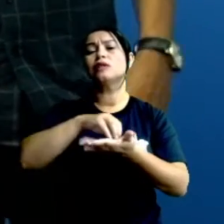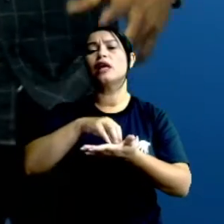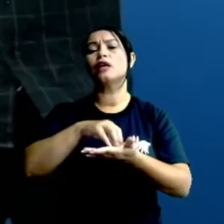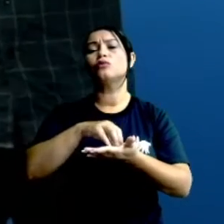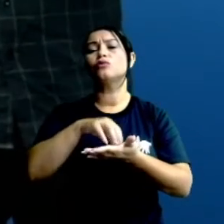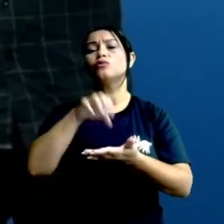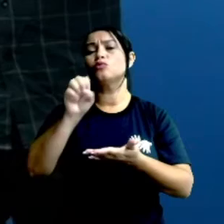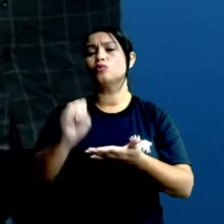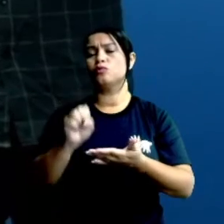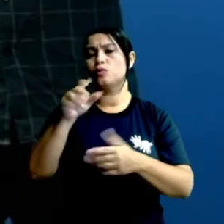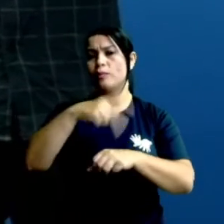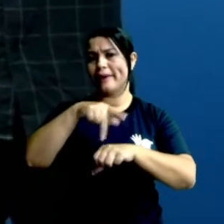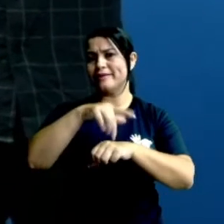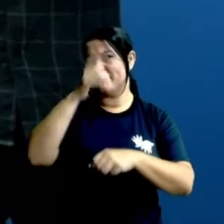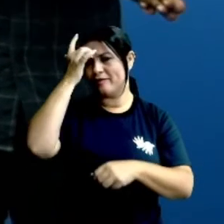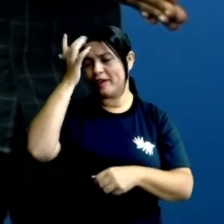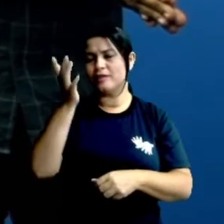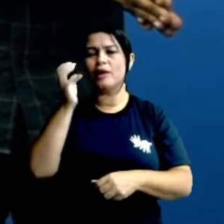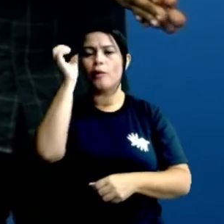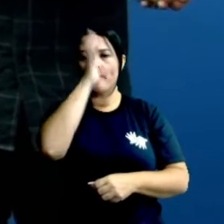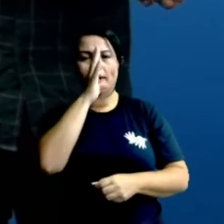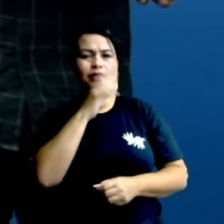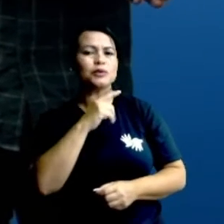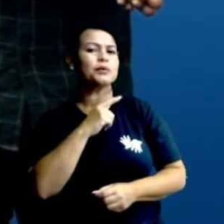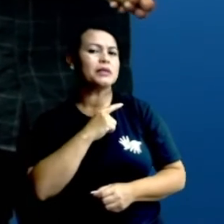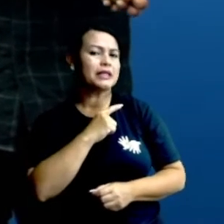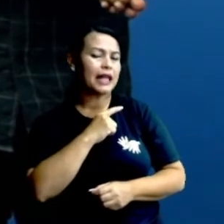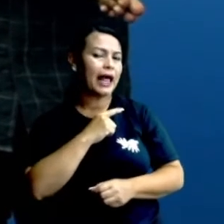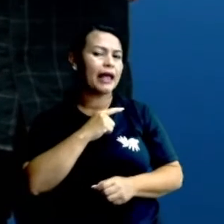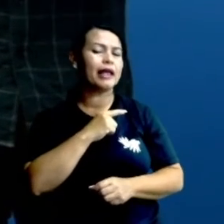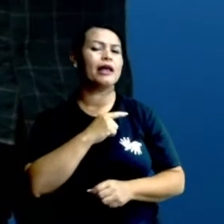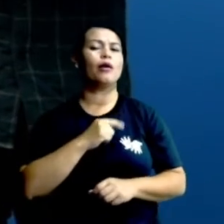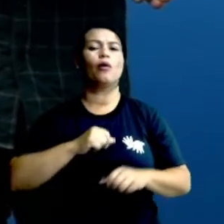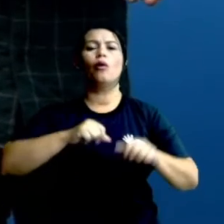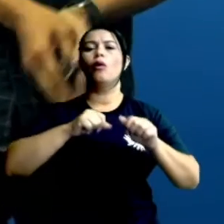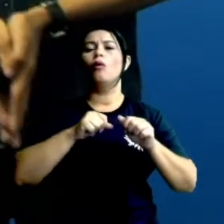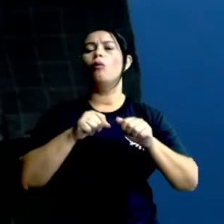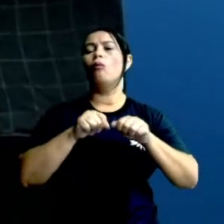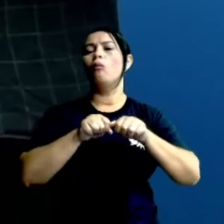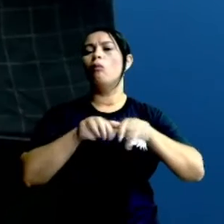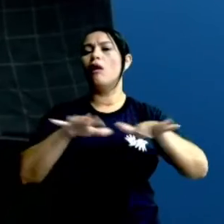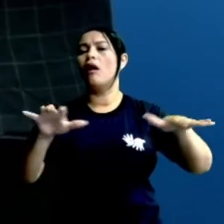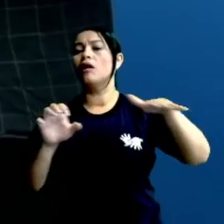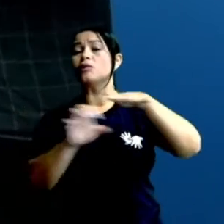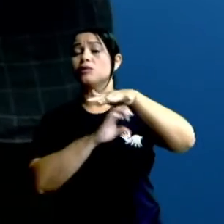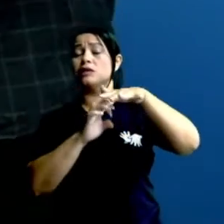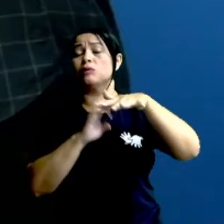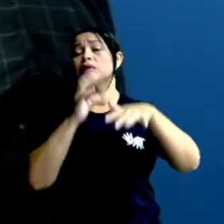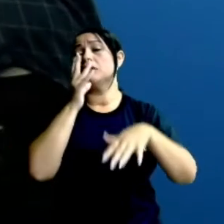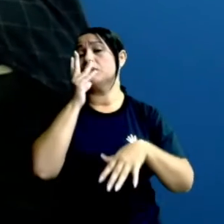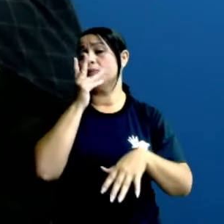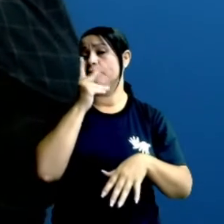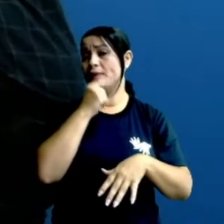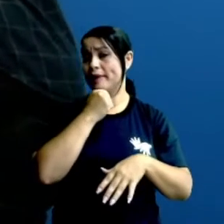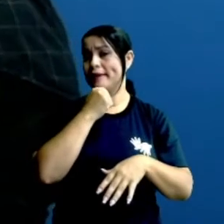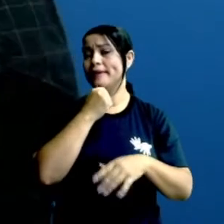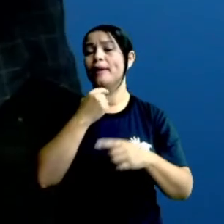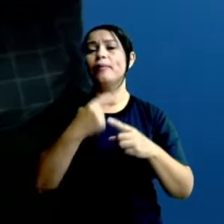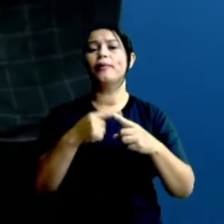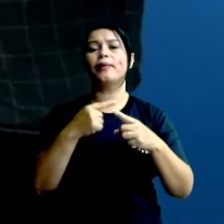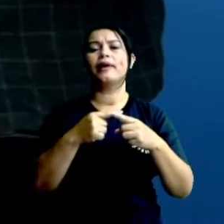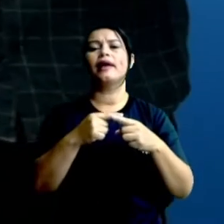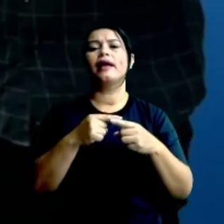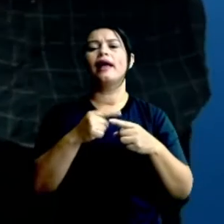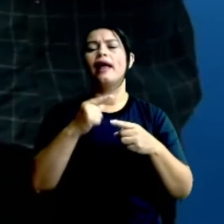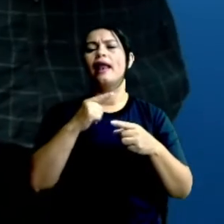tá bom? Fácil, né? Então, o Brasil teve uma industrialização tardia e ela é concentrada porque focou,